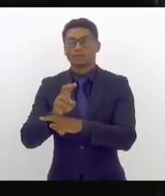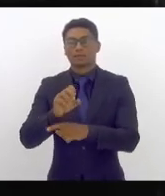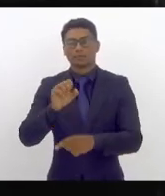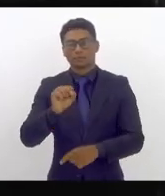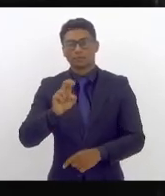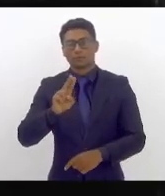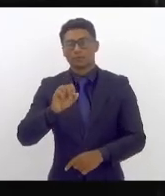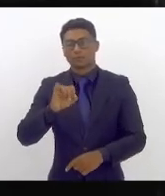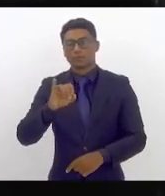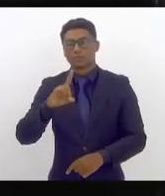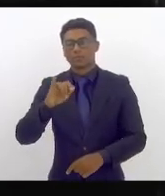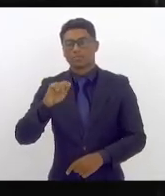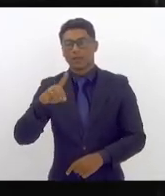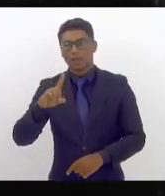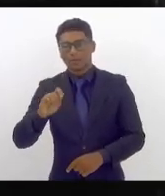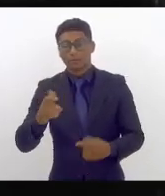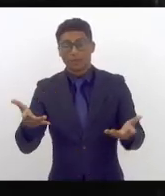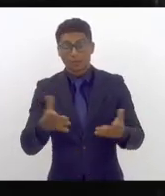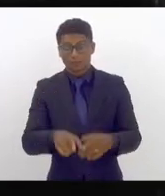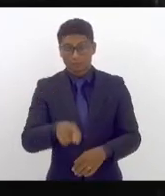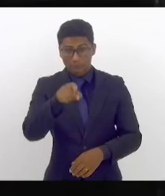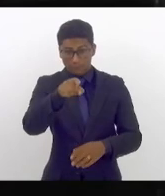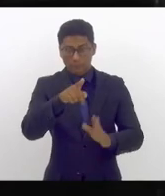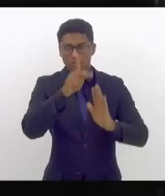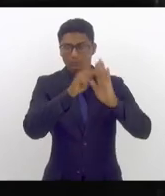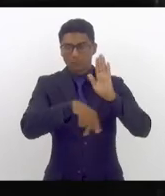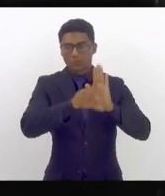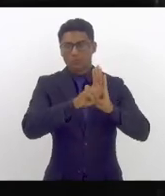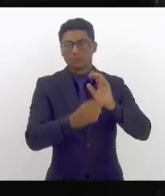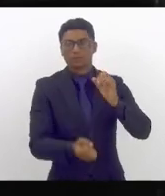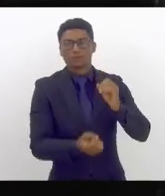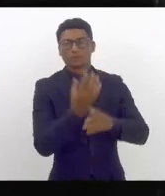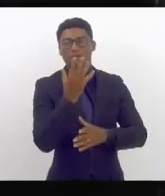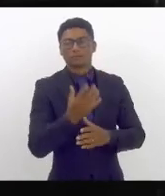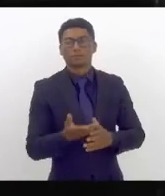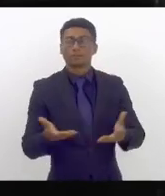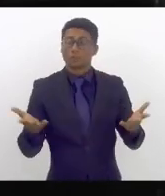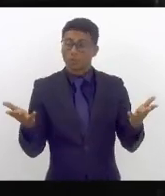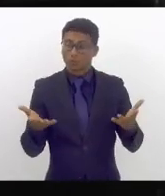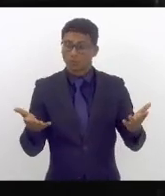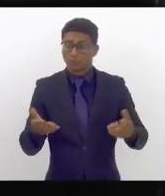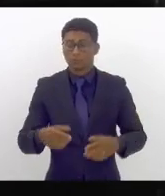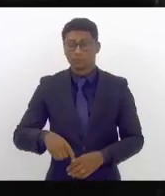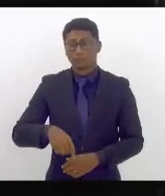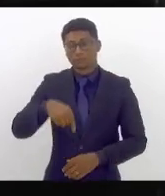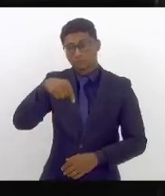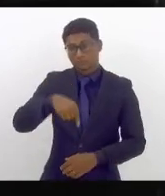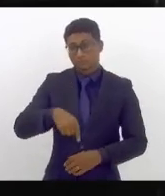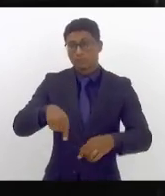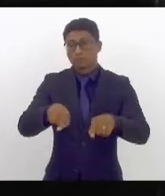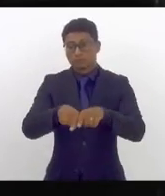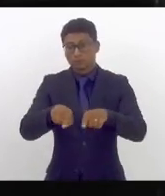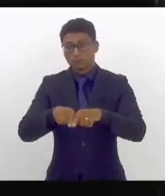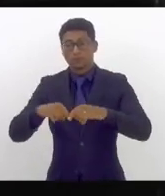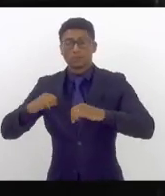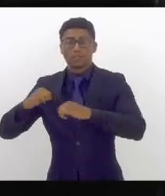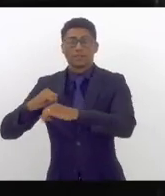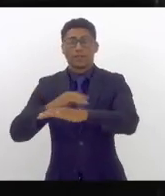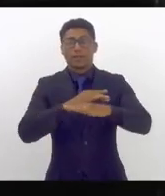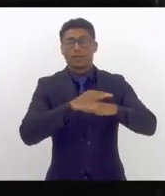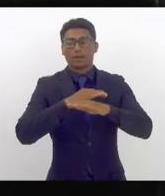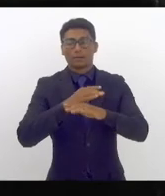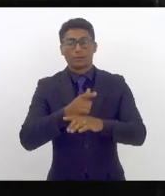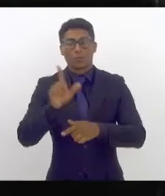com esse seu projeto não é o projeto de sua autoria passa a ser uma diretriz para os demais municípios não é